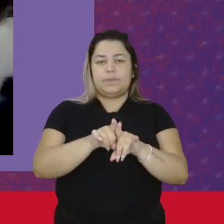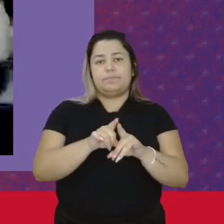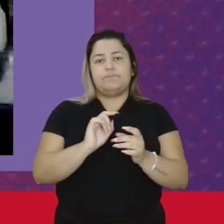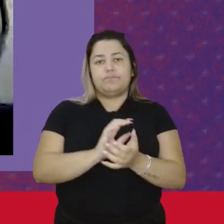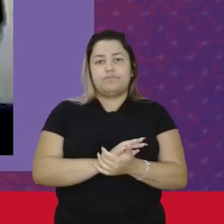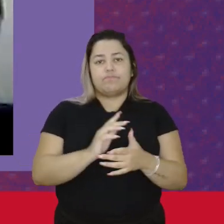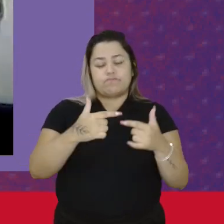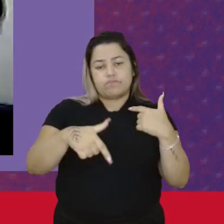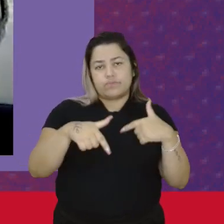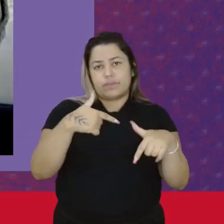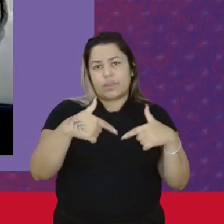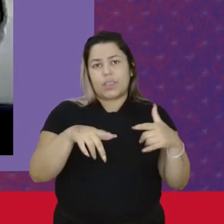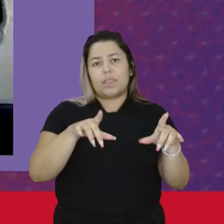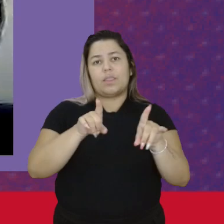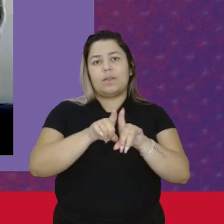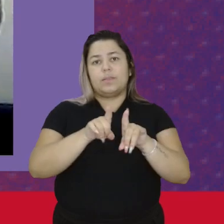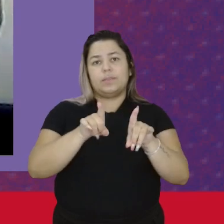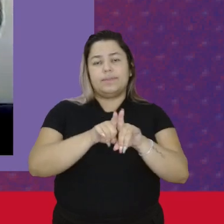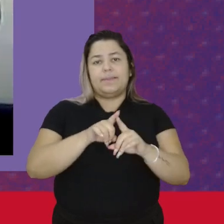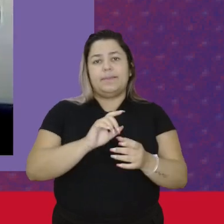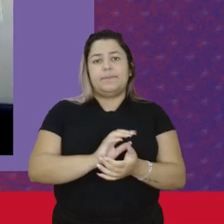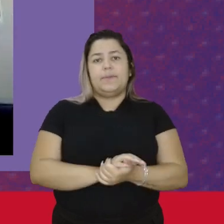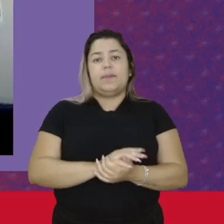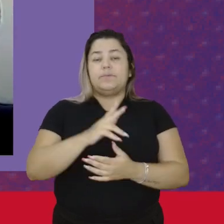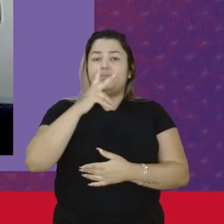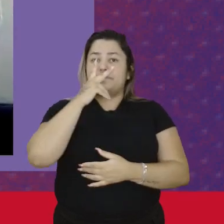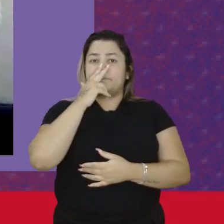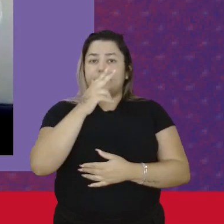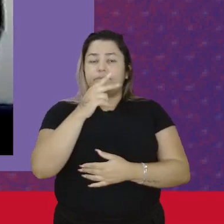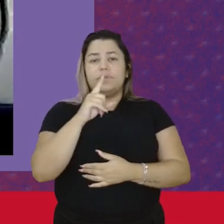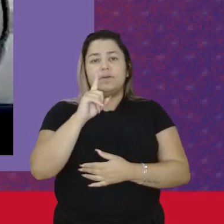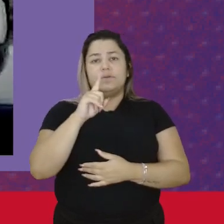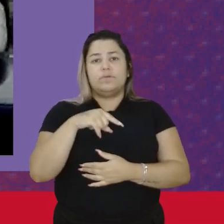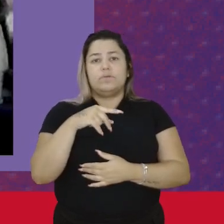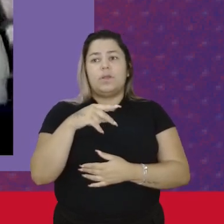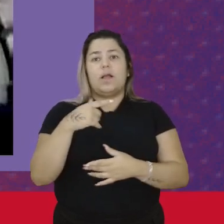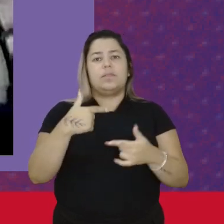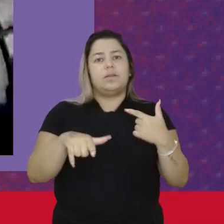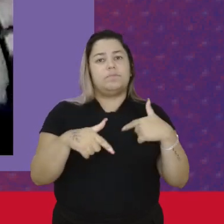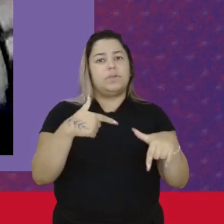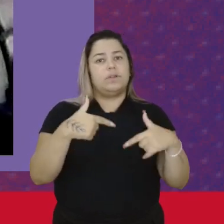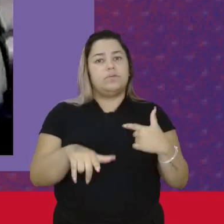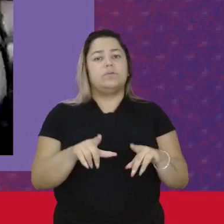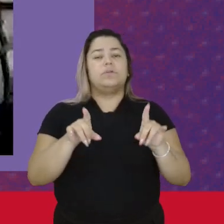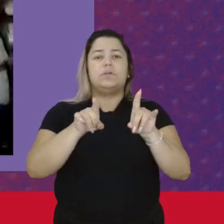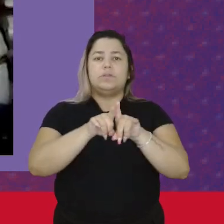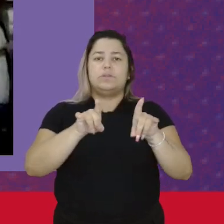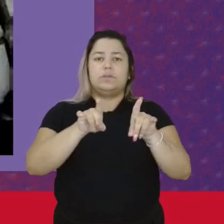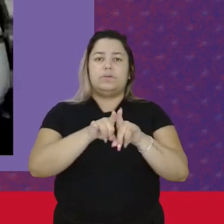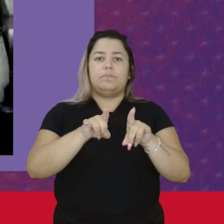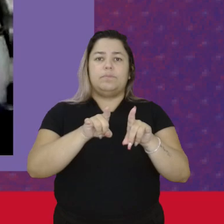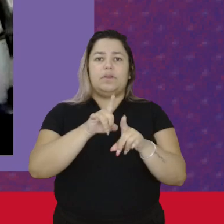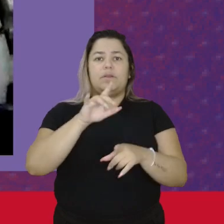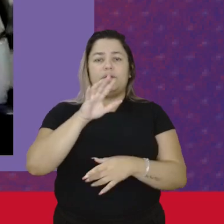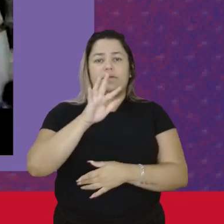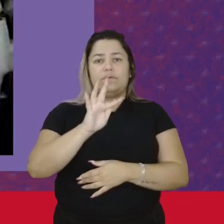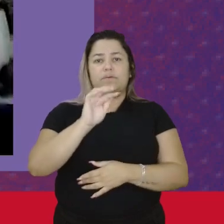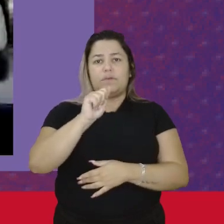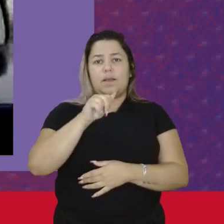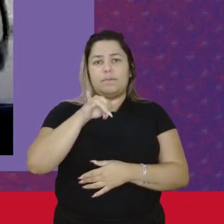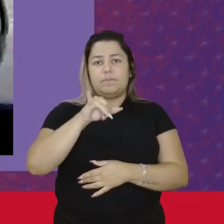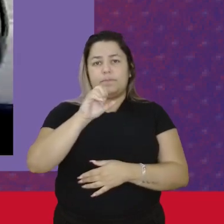de trabalho, eu acho que foram só as trabalhadoras das Fabris, né, que